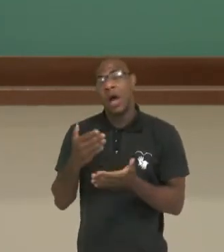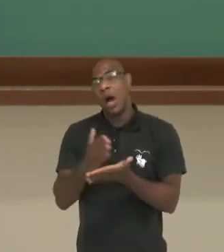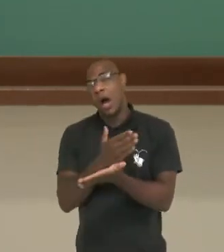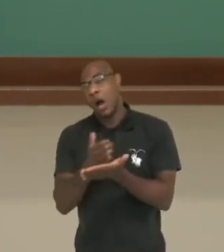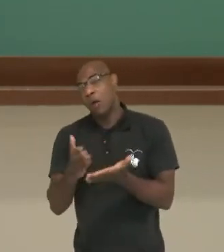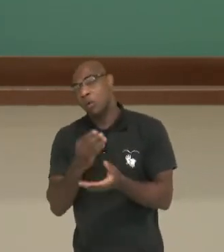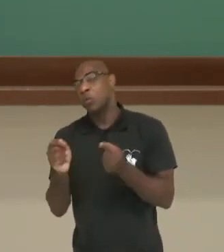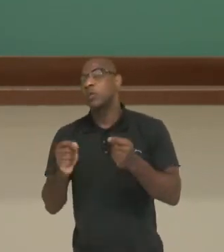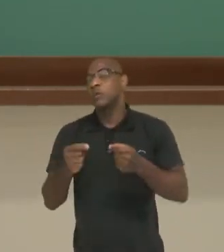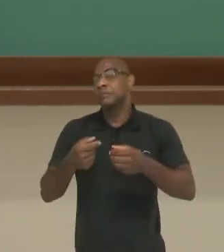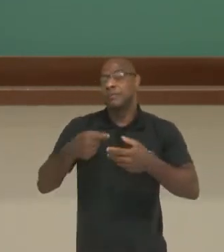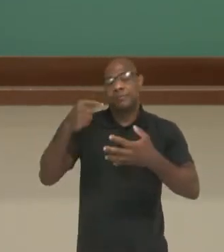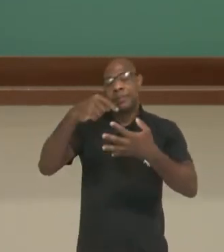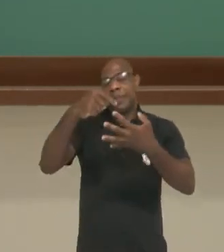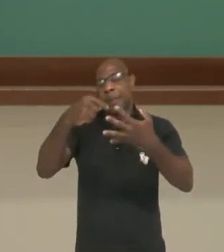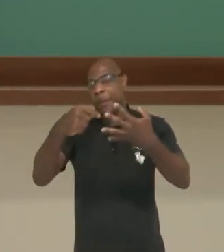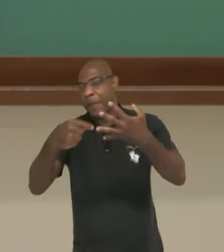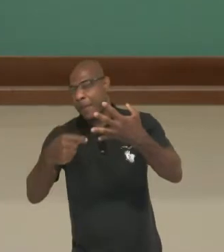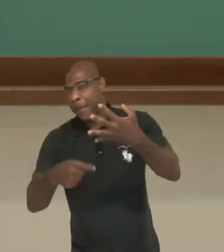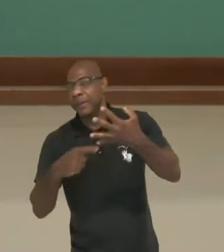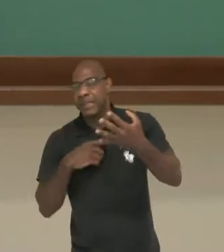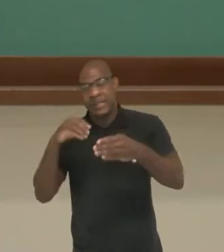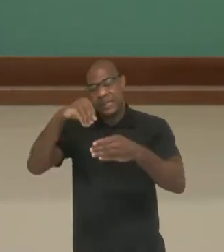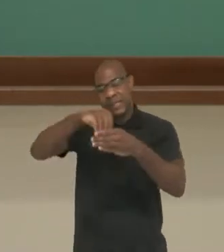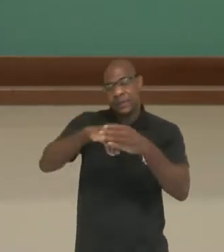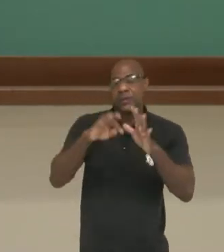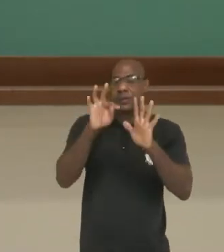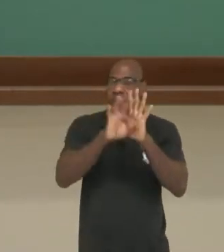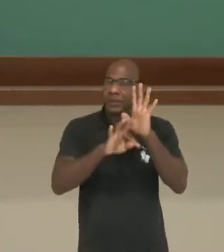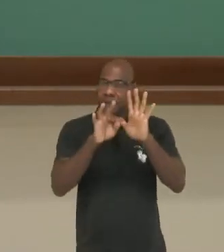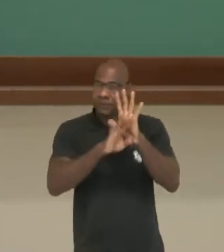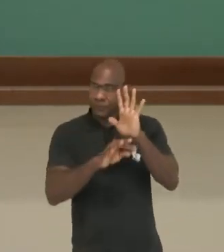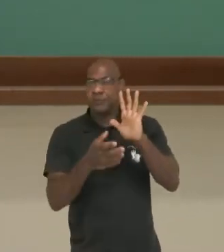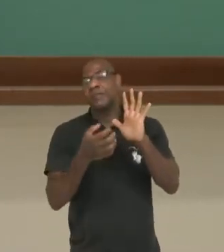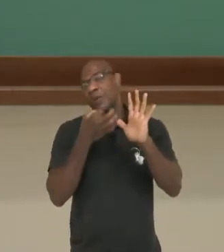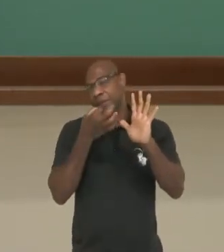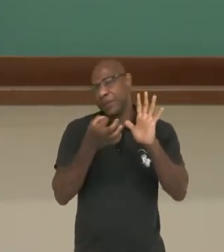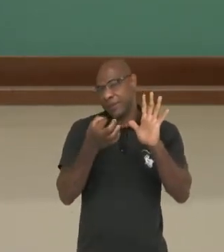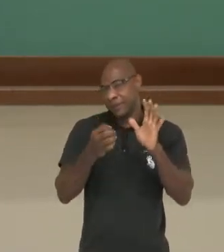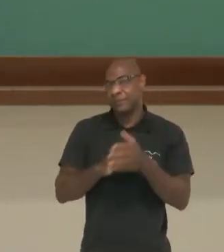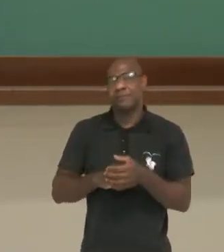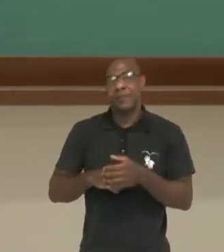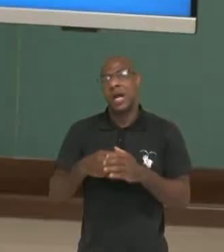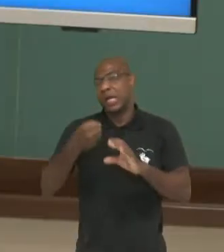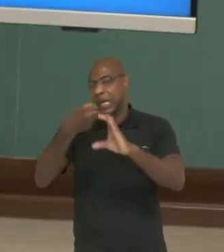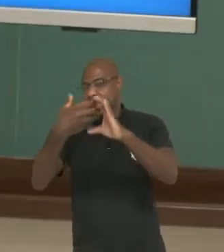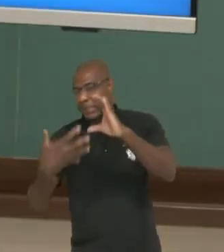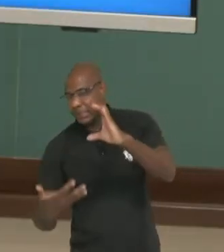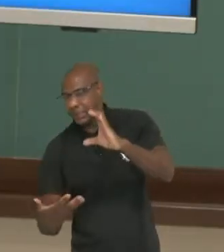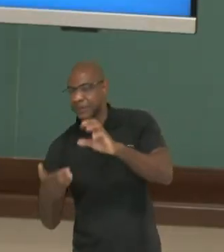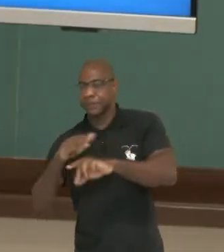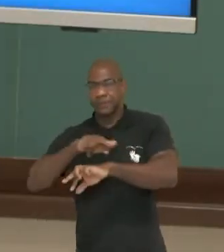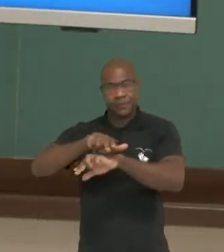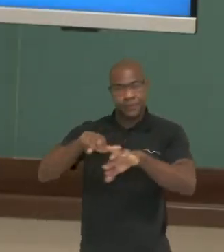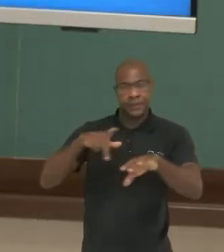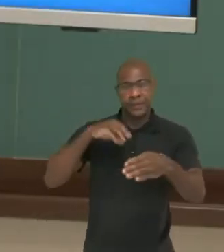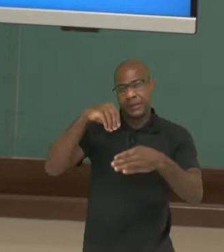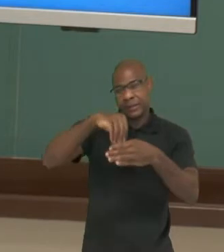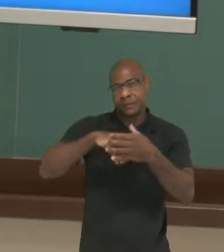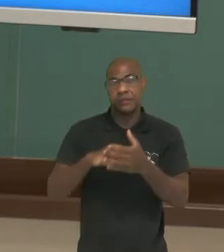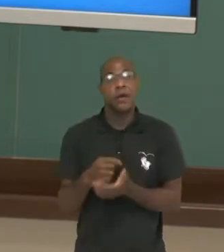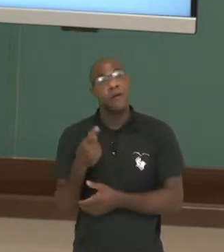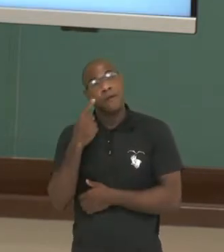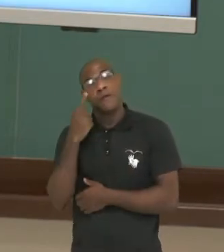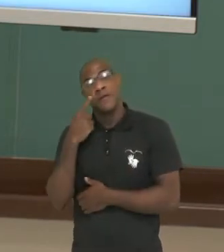que constituem este gênero textual denominado artigo de opinião, né? Então, vamos analisar aqui alguns slides